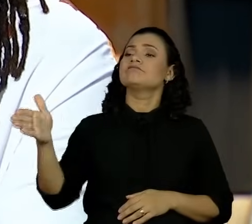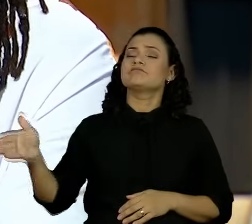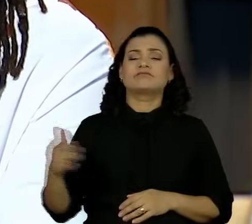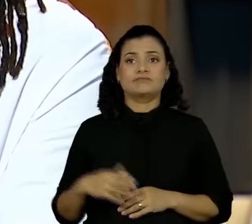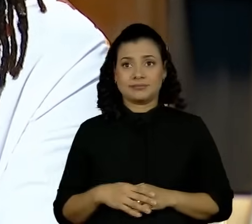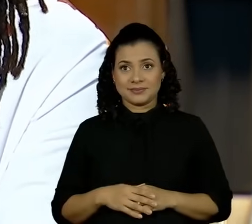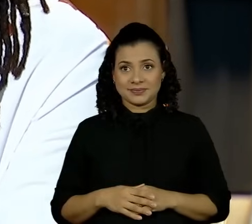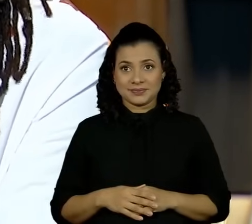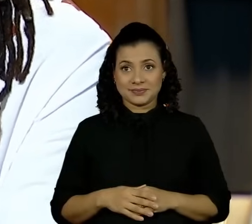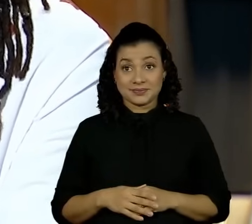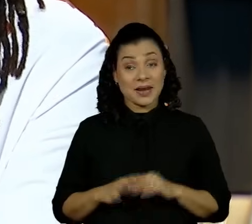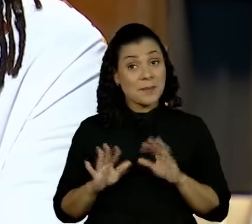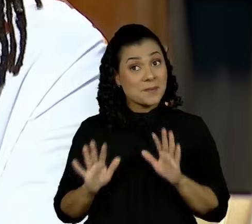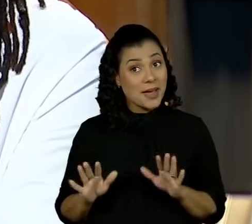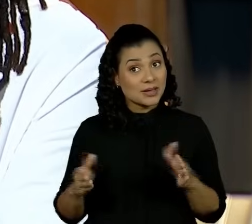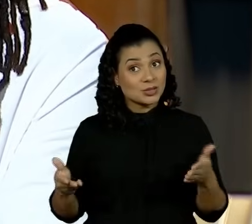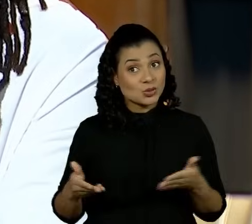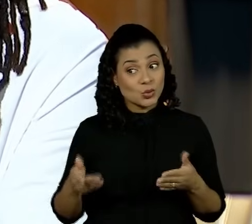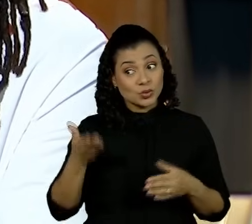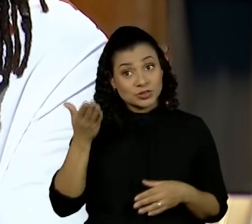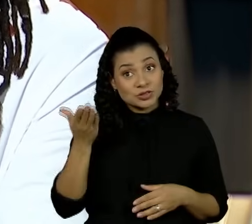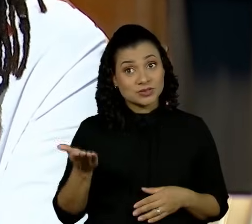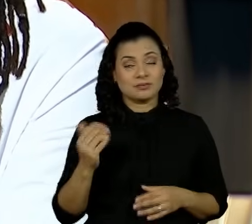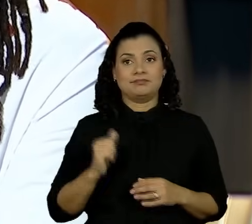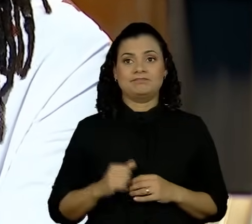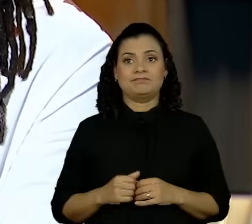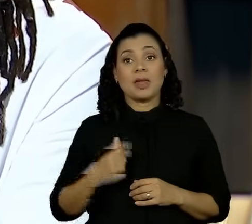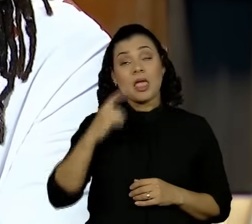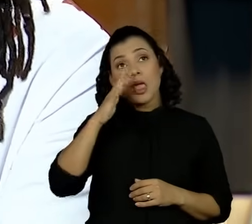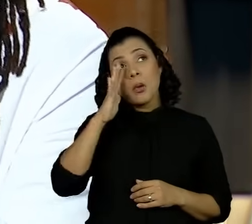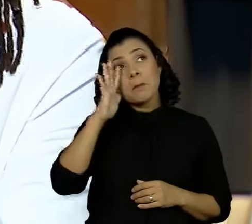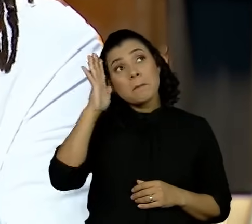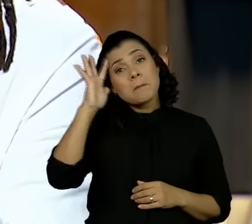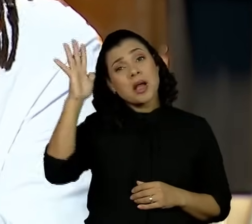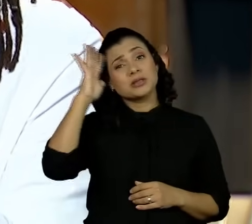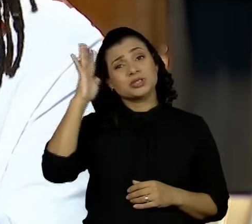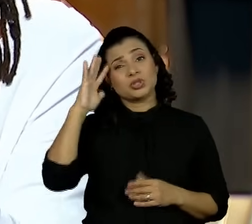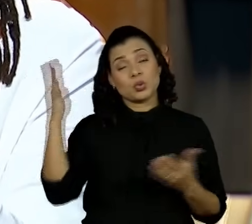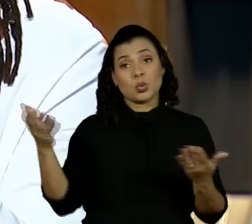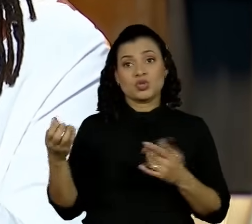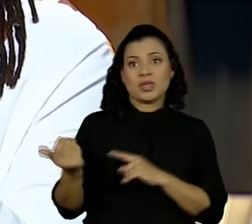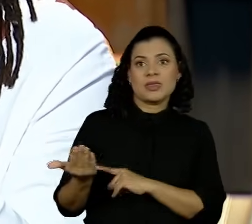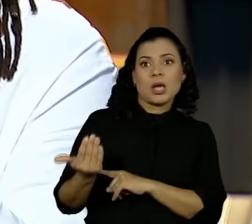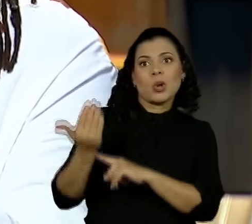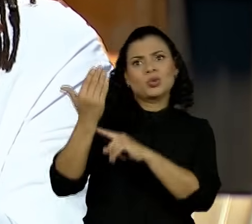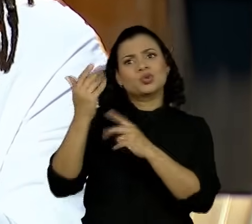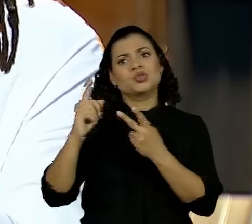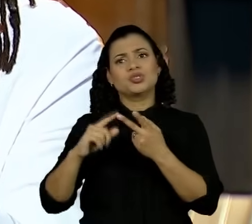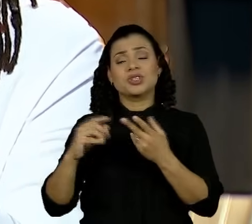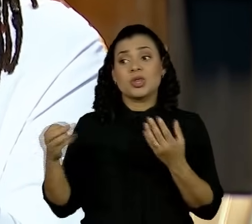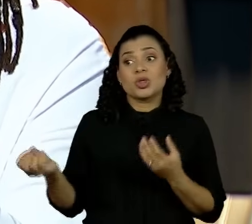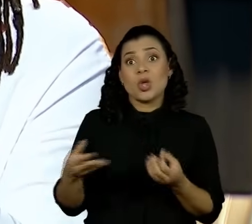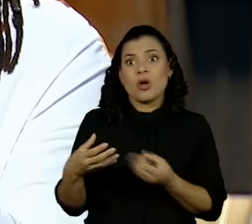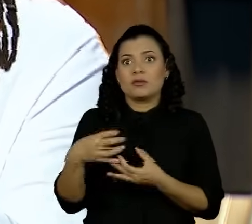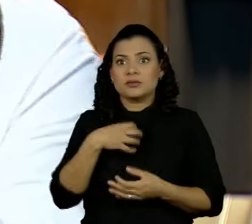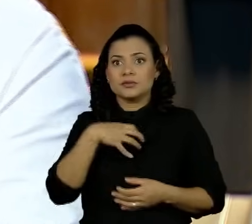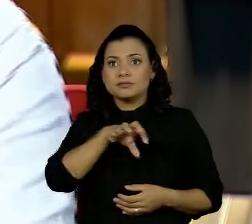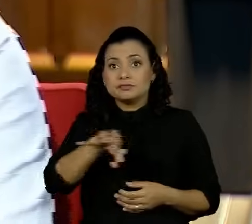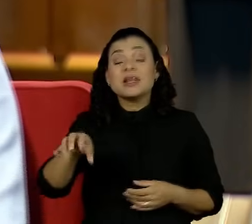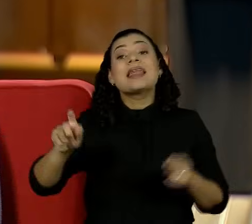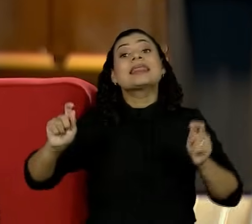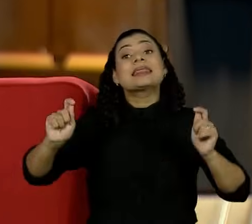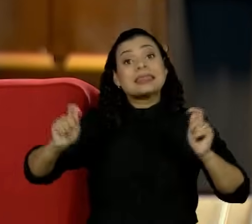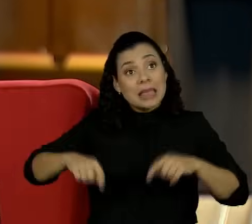que eu quiser. Mas hoje, penso, com as inovações tecnológicas e com novos serviços, dá para